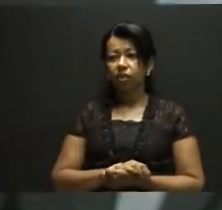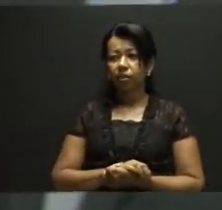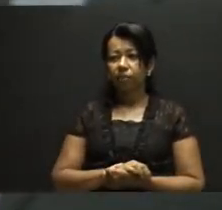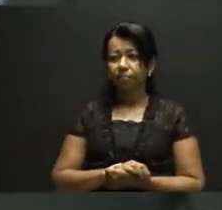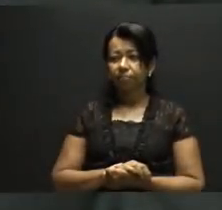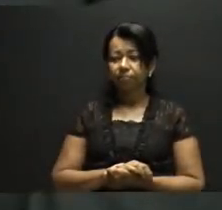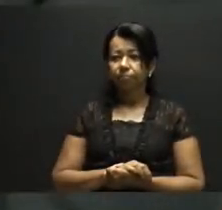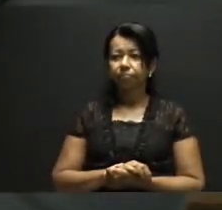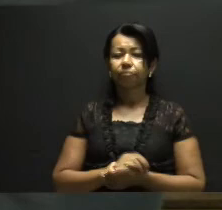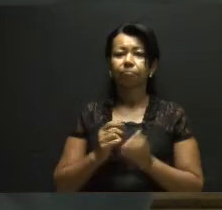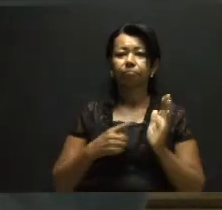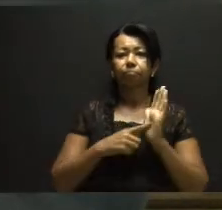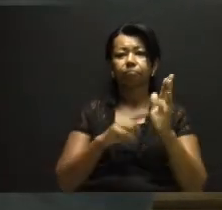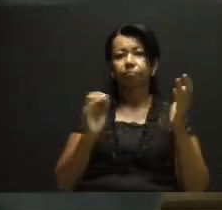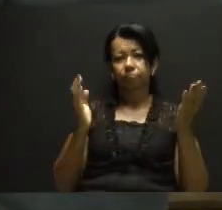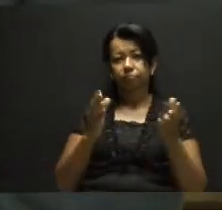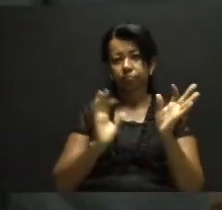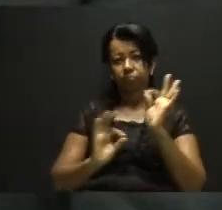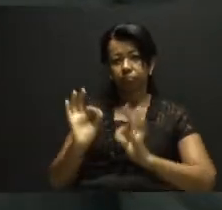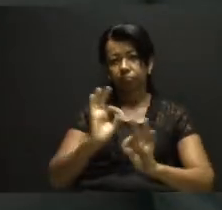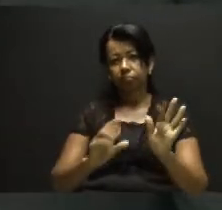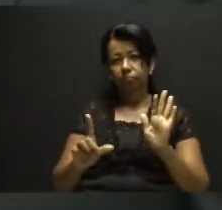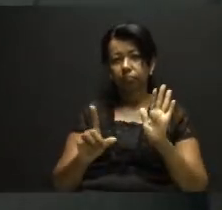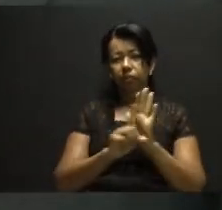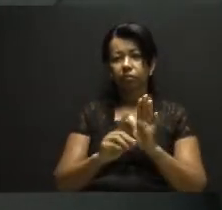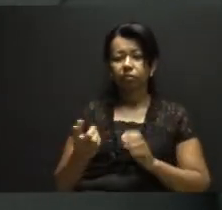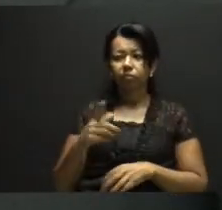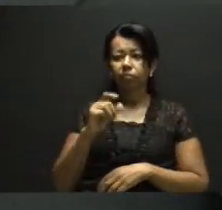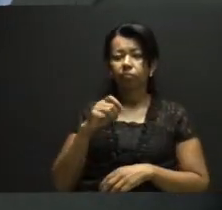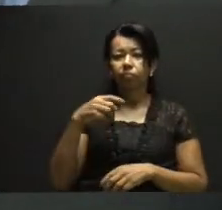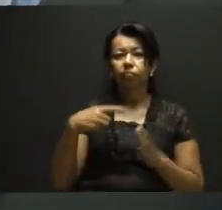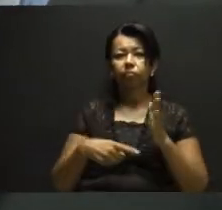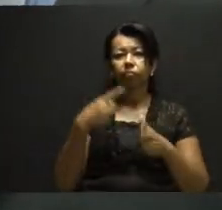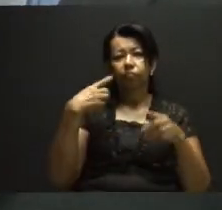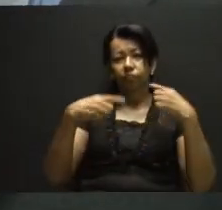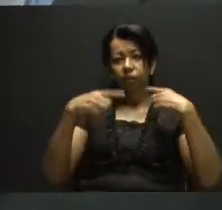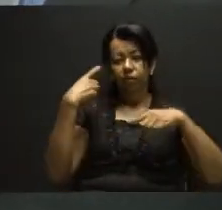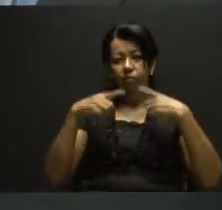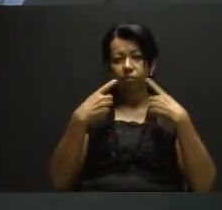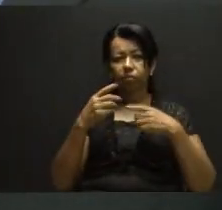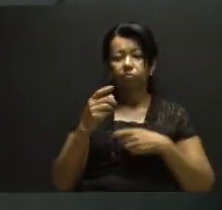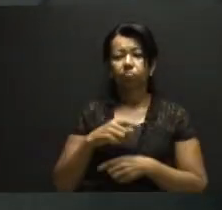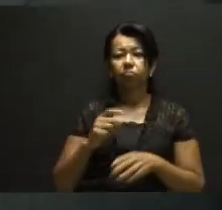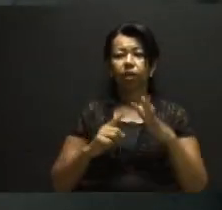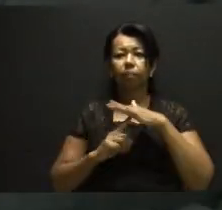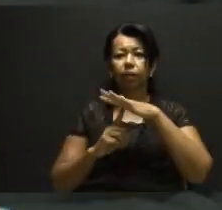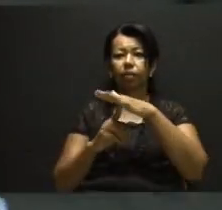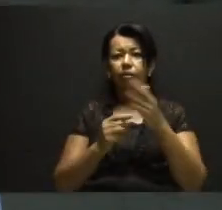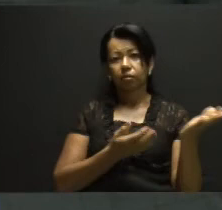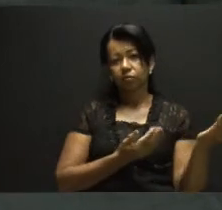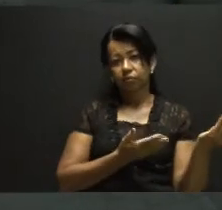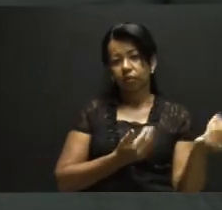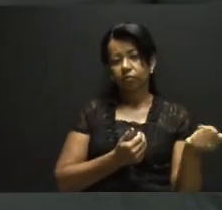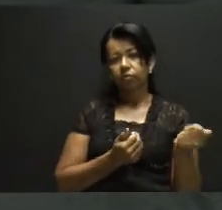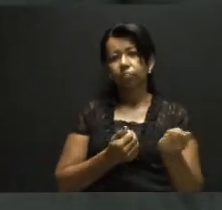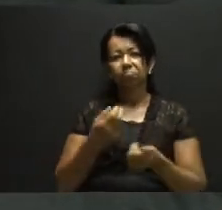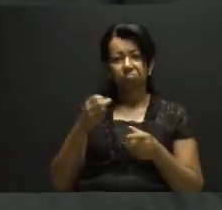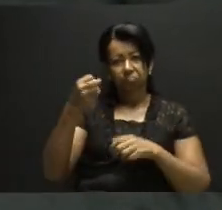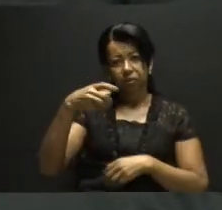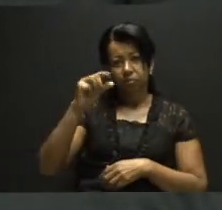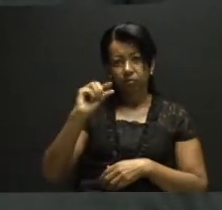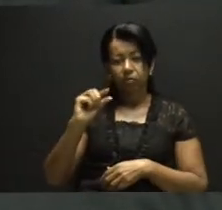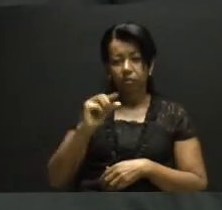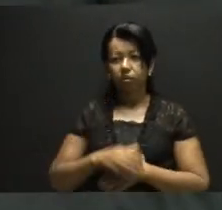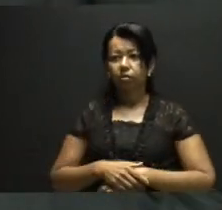apresentou hoje um projeto de lei que foi aprovado em primeira discussão é sobre a praça da juventude explica por gentileza vereador pra quem nos assiste um pouco mais sobre